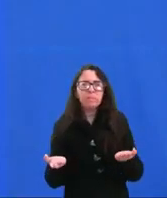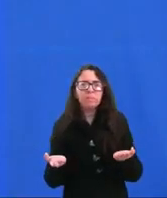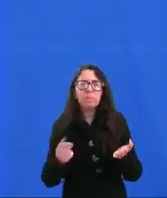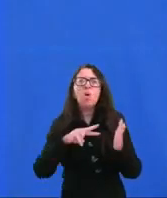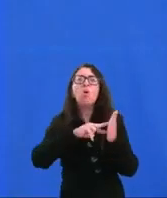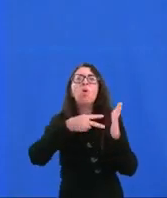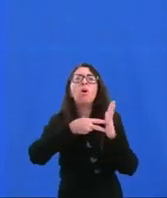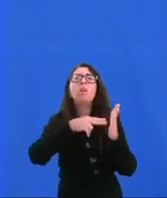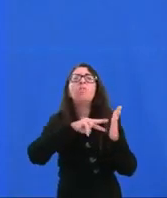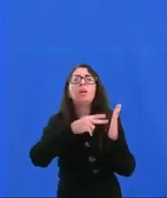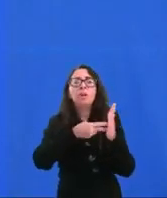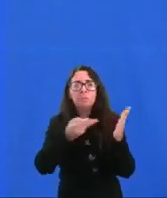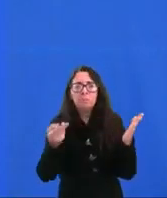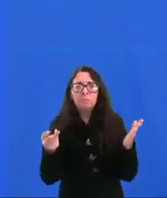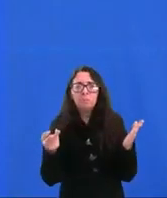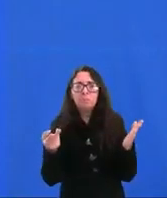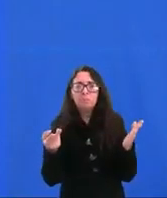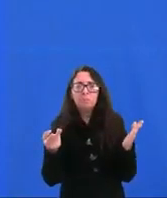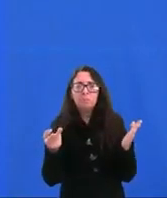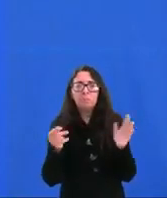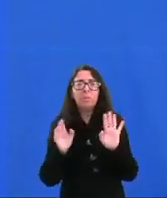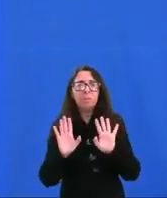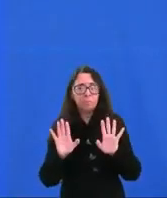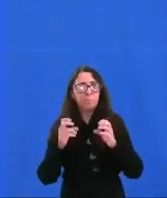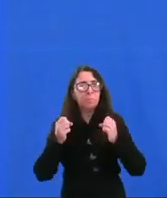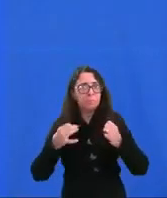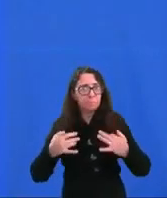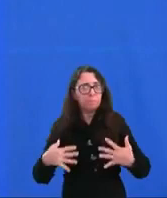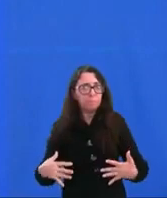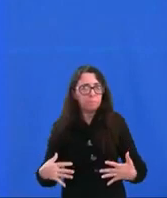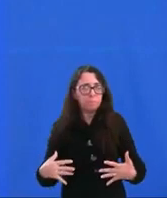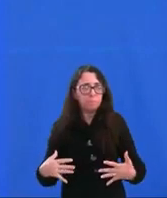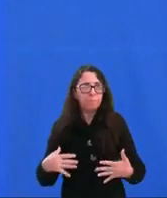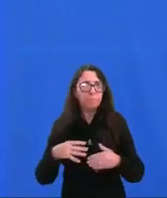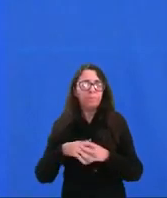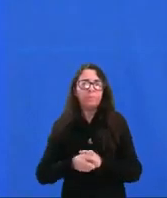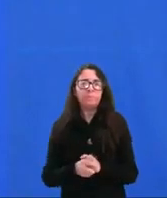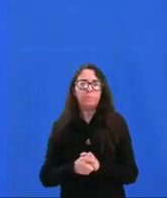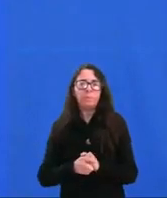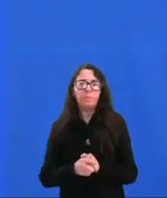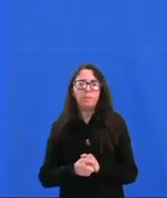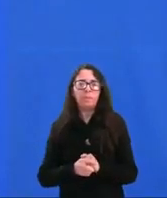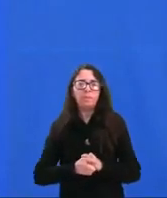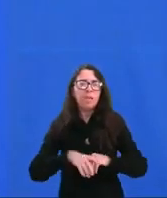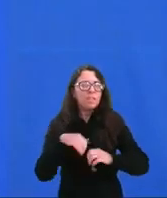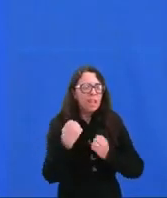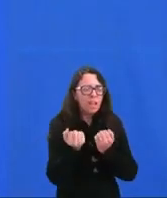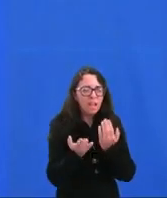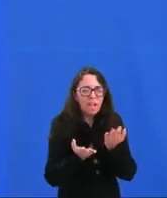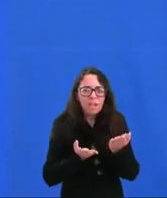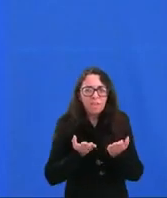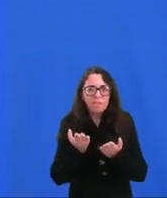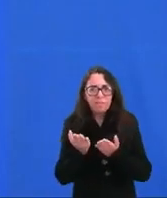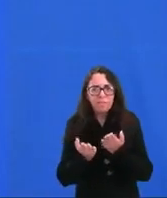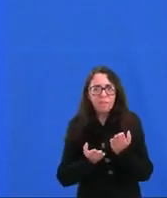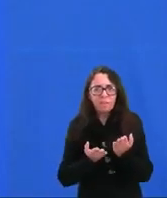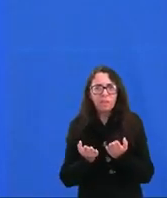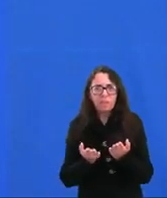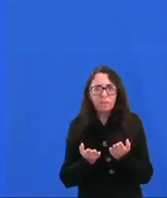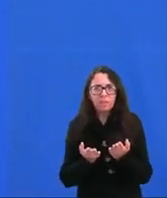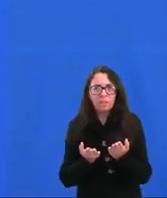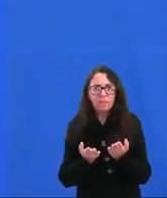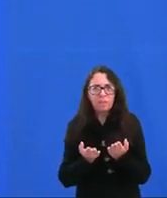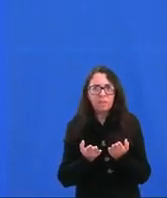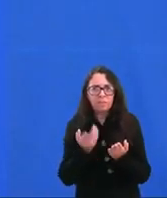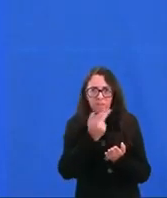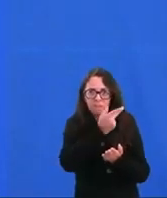Se eu sirvo o meu próximo nas suas necessidades espirituais e